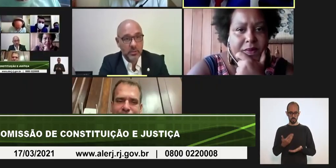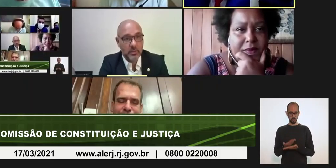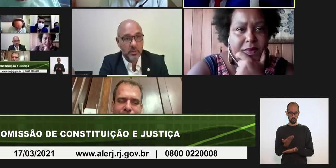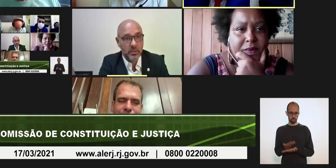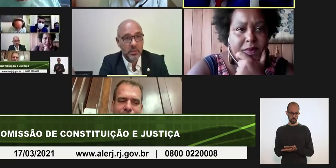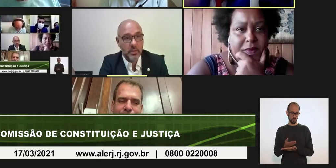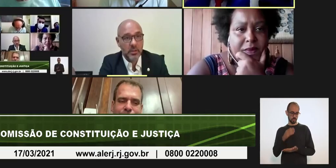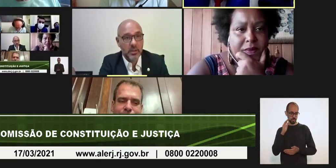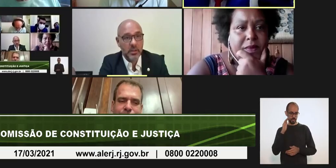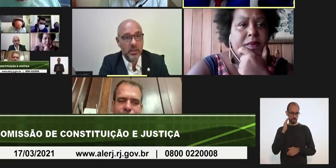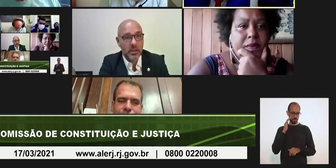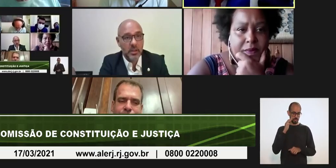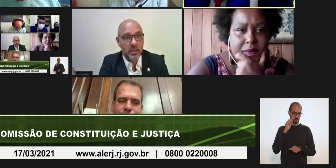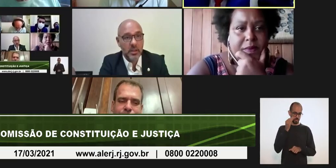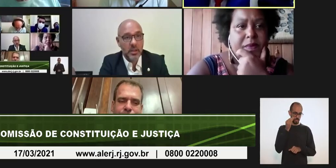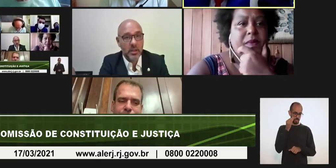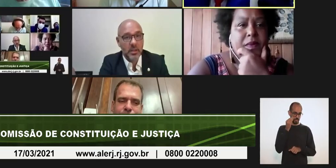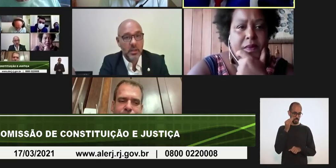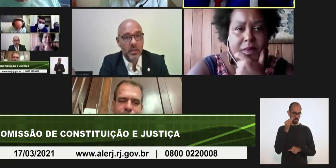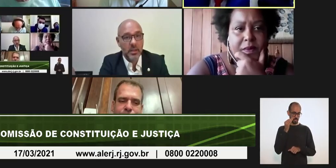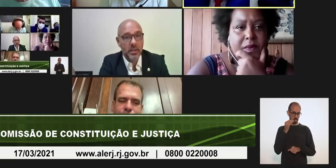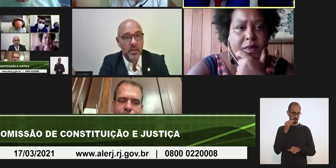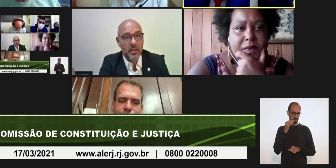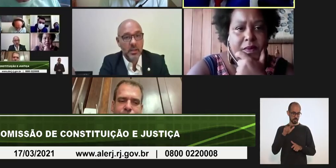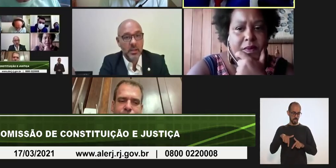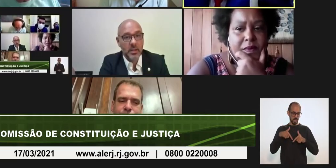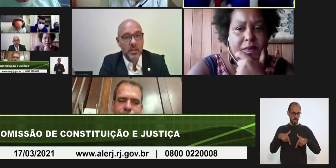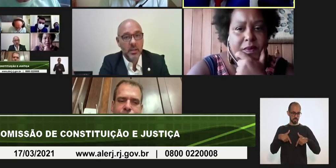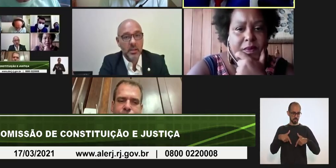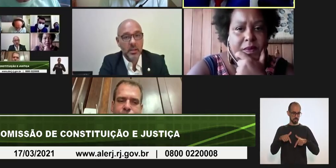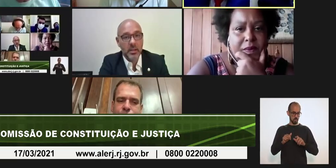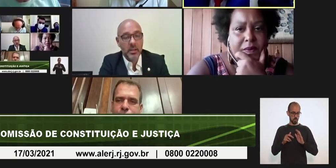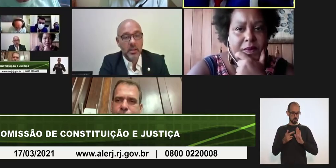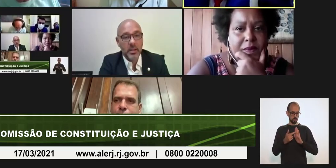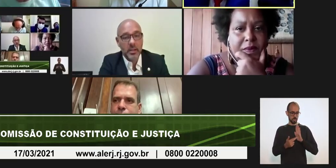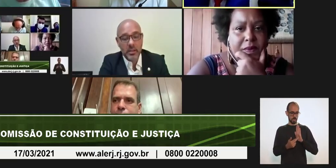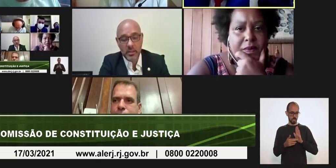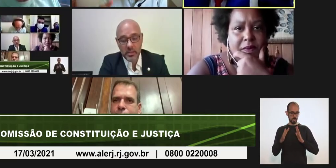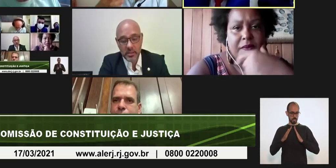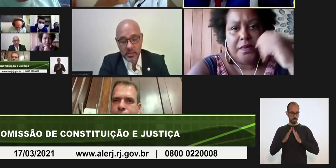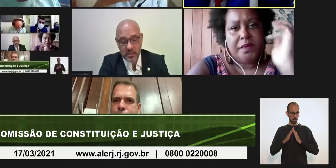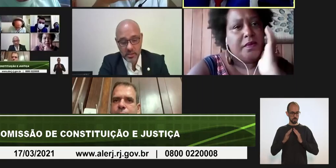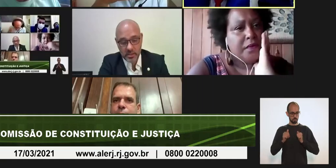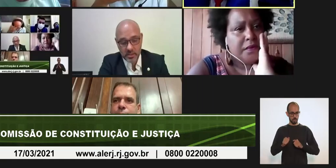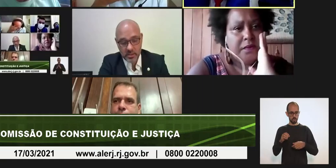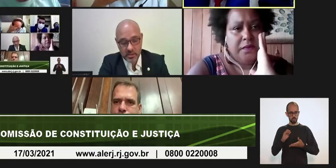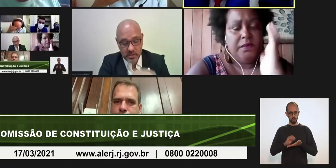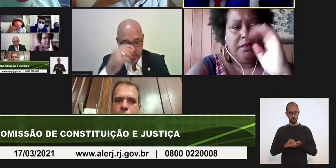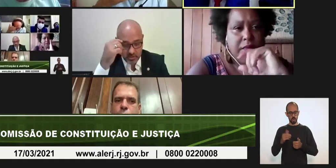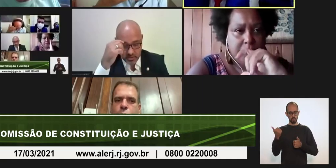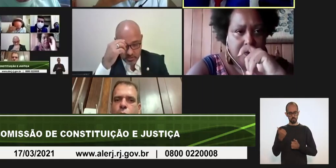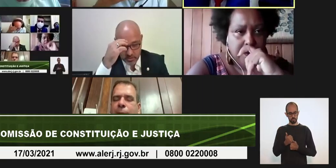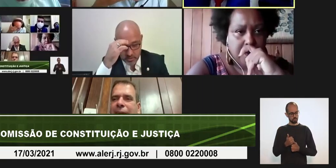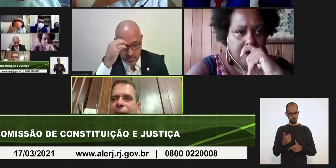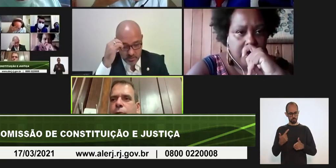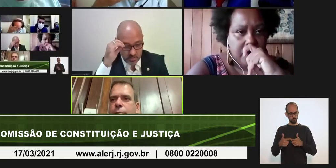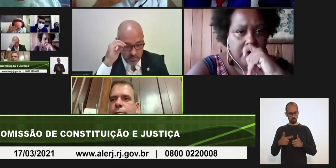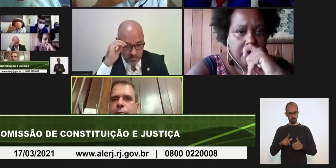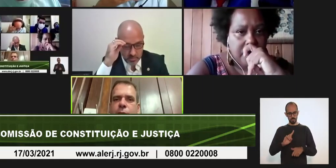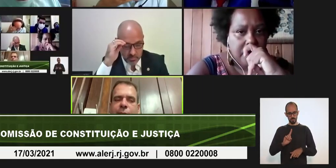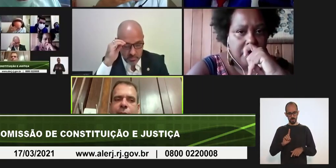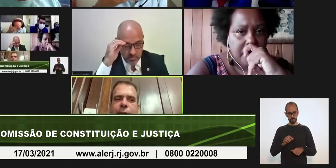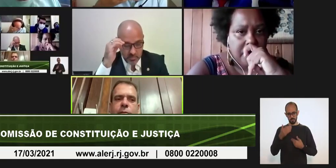colega, não, deputado. Eu só busco sempre ir na técnica. Mas, para mim, sem problema nenhum. Ninguém, não vou contra deputado nenhum. Não, Vossa